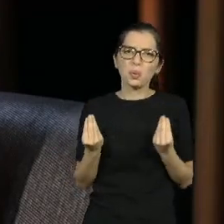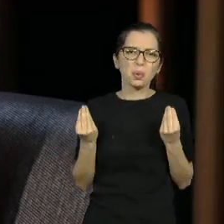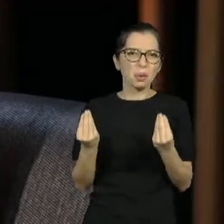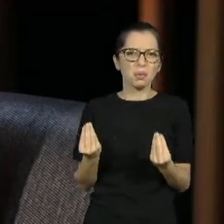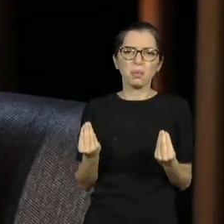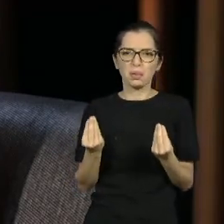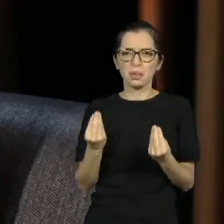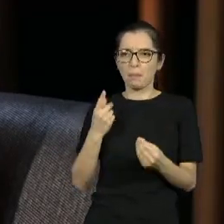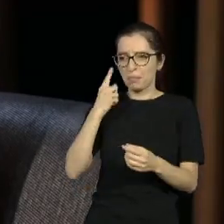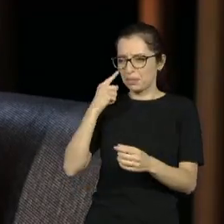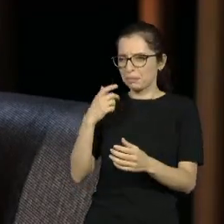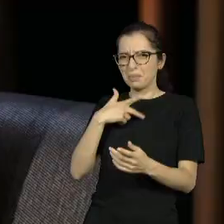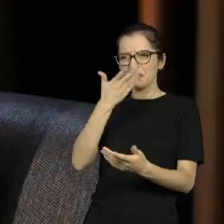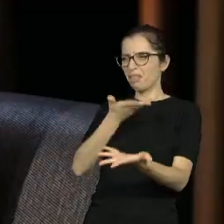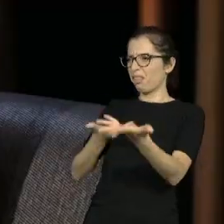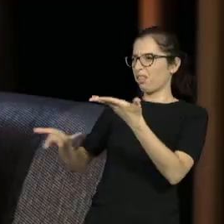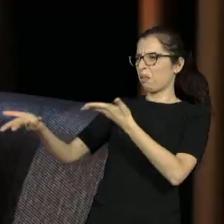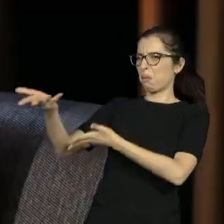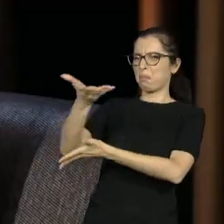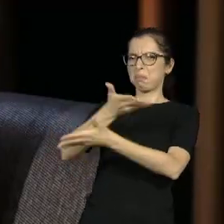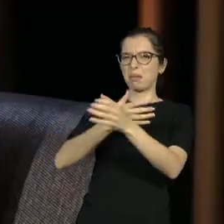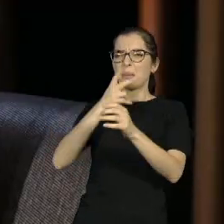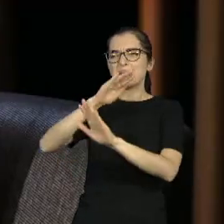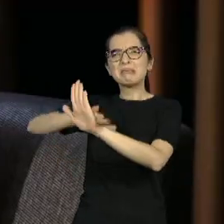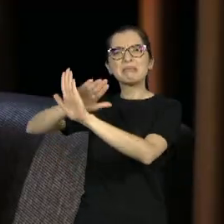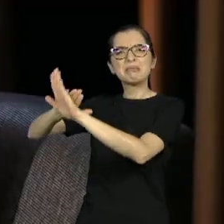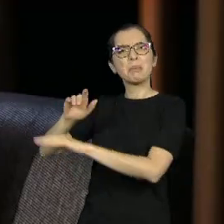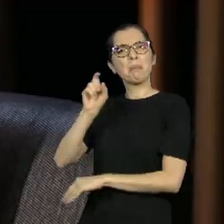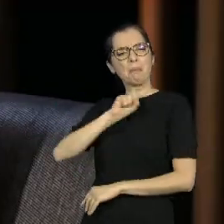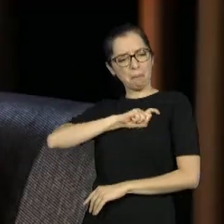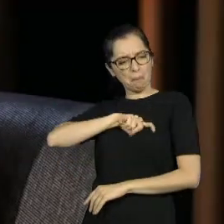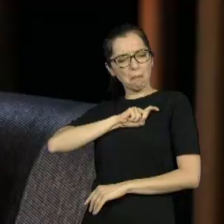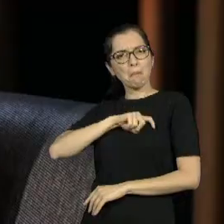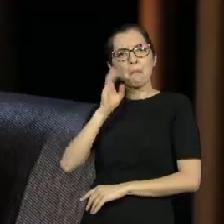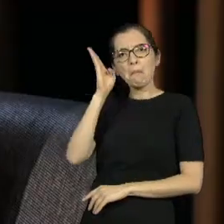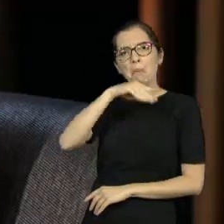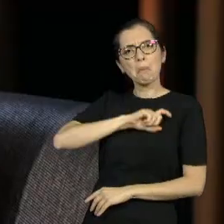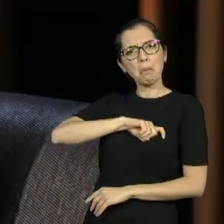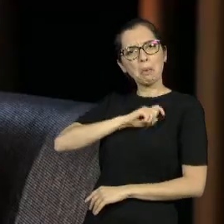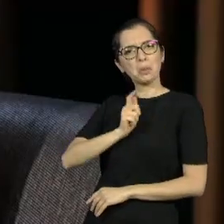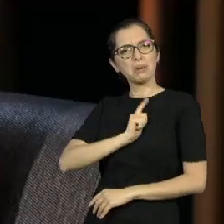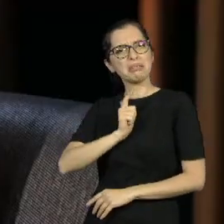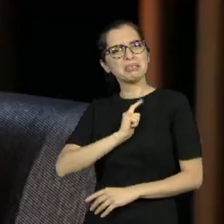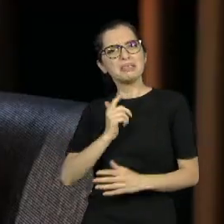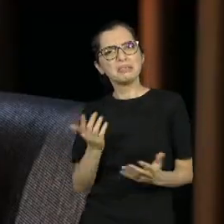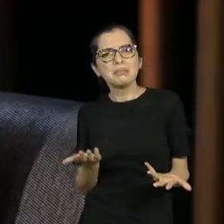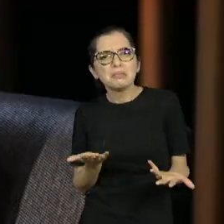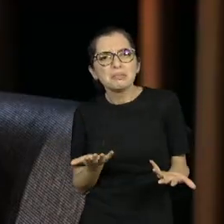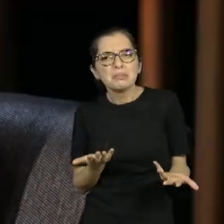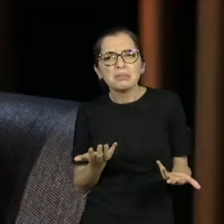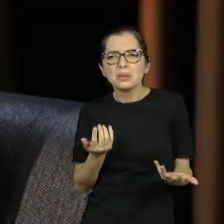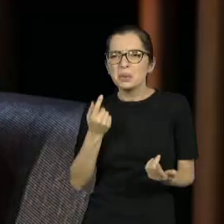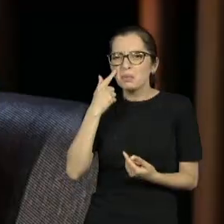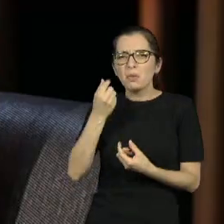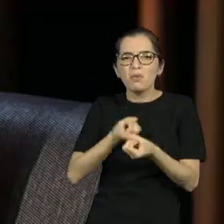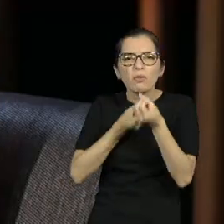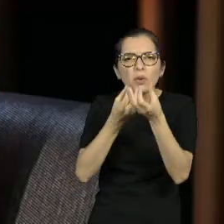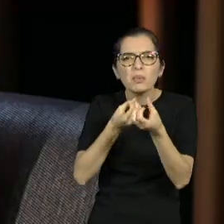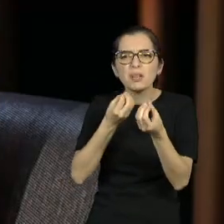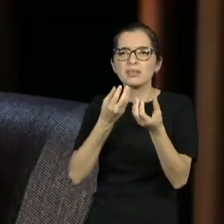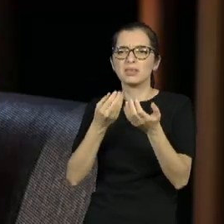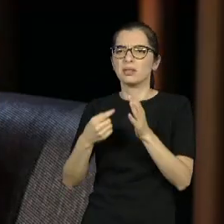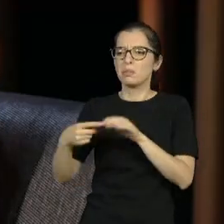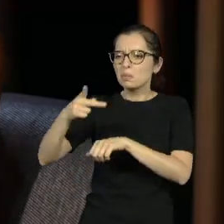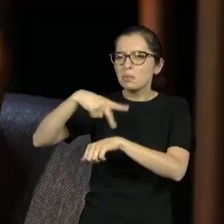nossa comunicação perversa foi né e o todos os dados Tais mostram parece um país